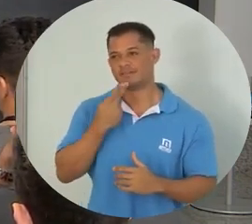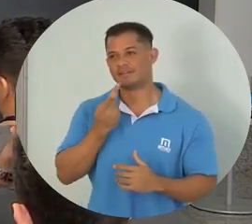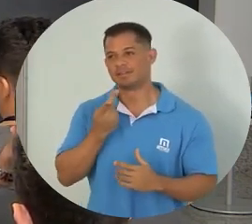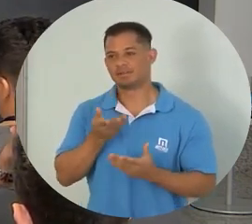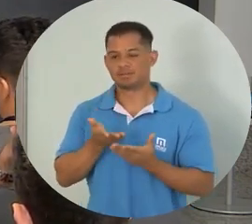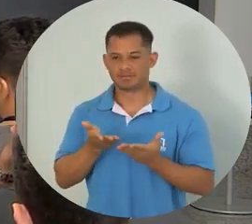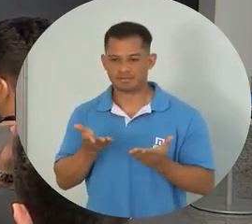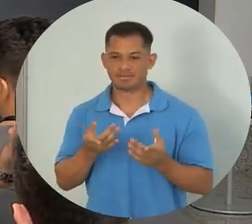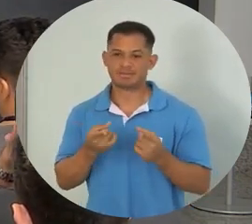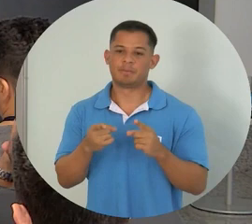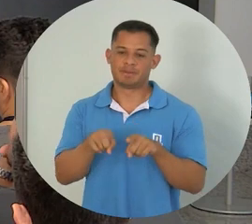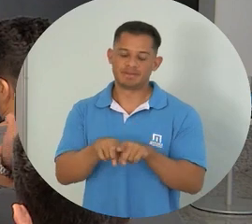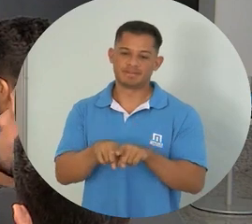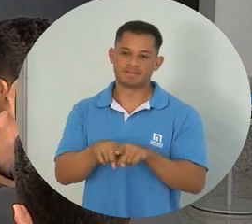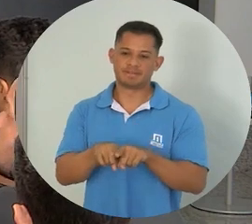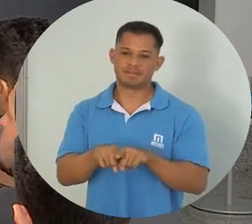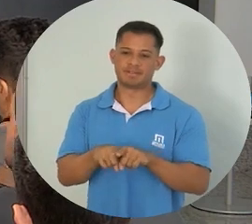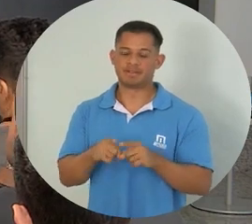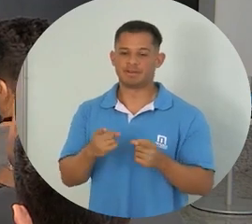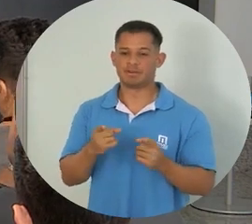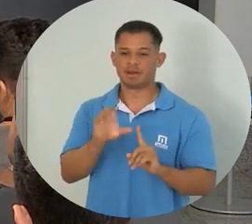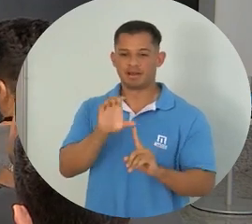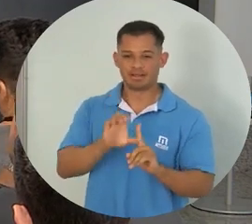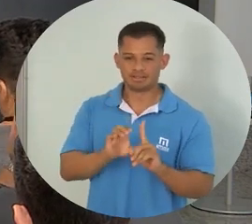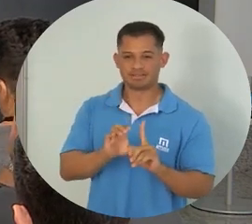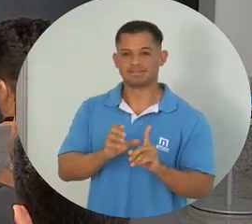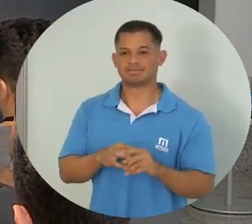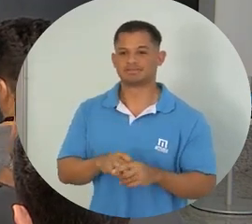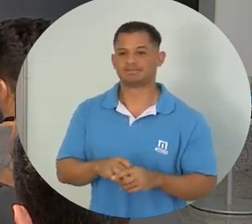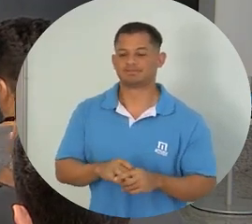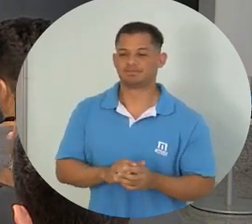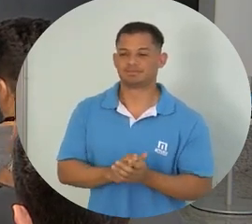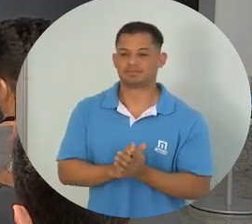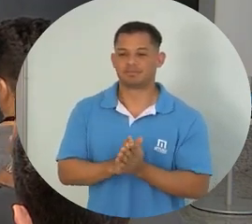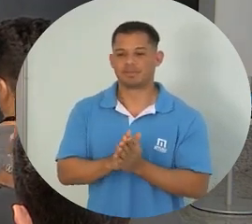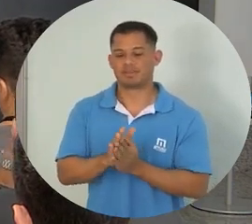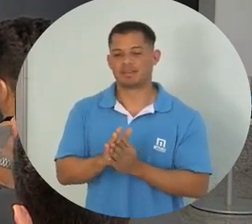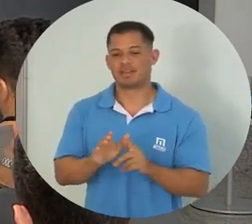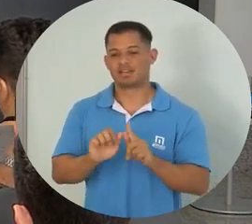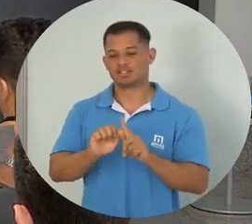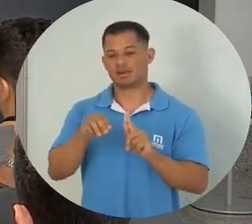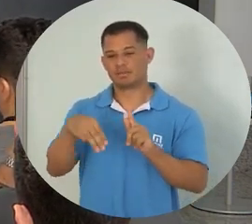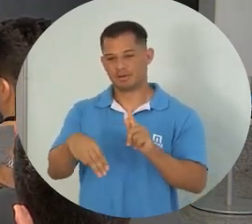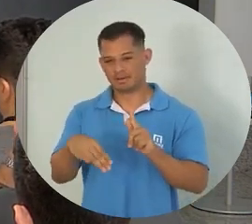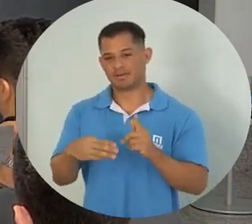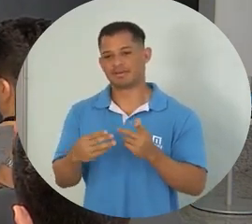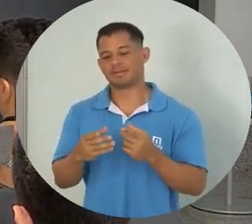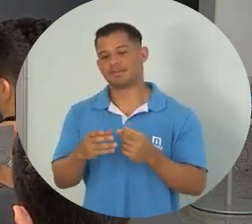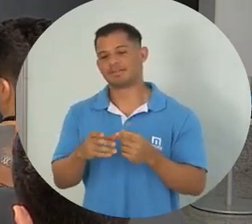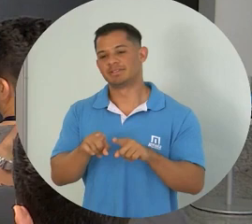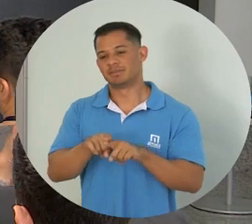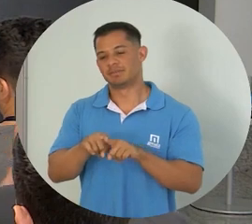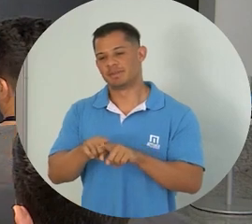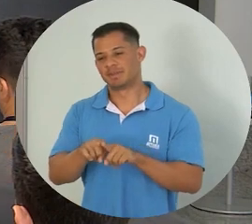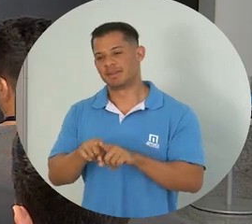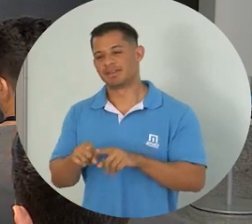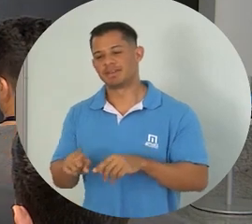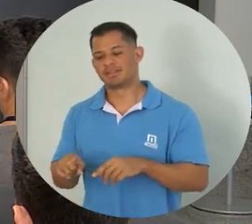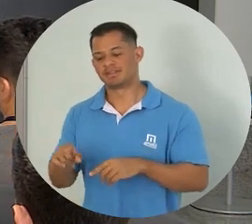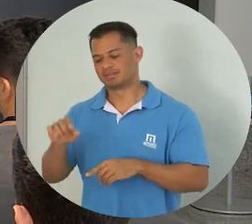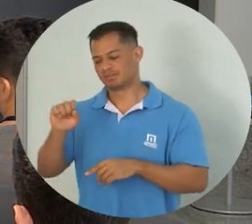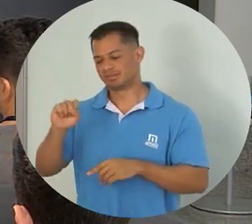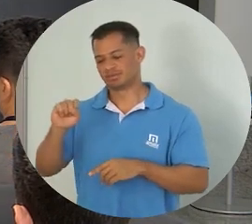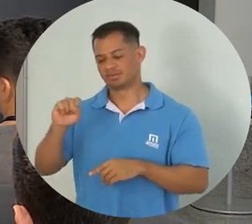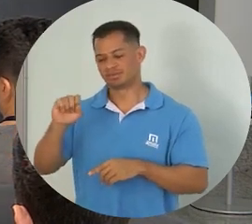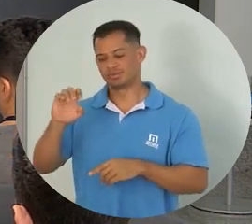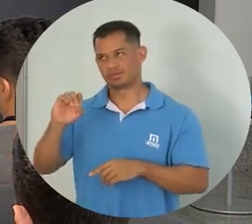vocês, né, parceiros, tem clientes. A GEMAIA e a Soigel, nós temos aí uma relação, acho que para mais